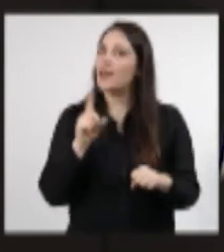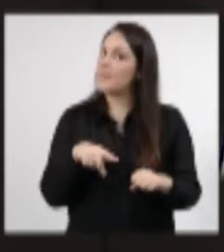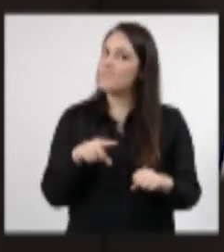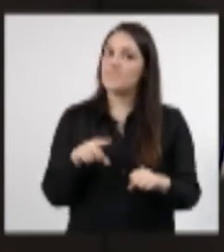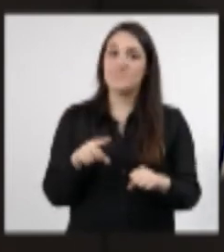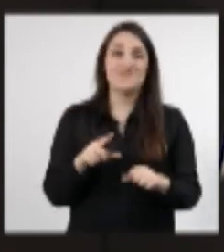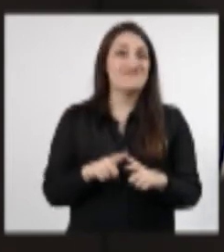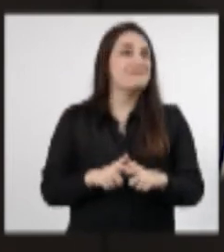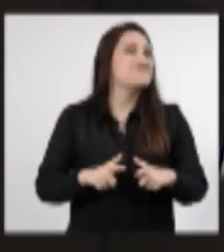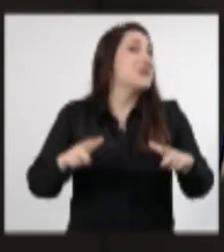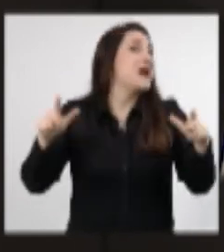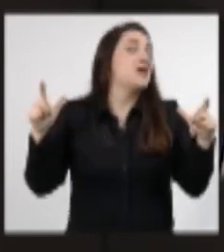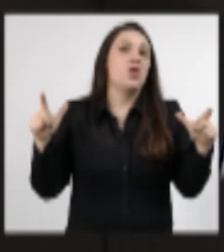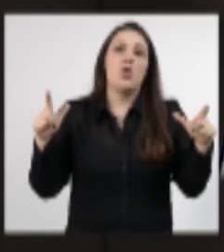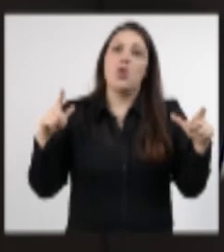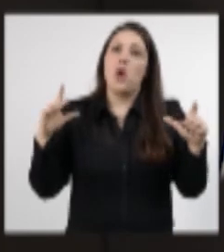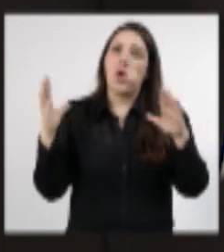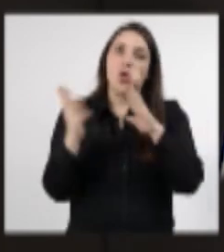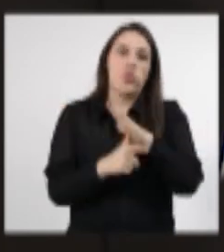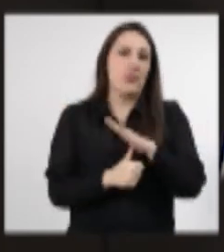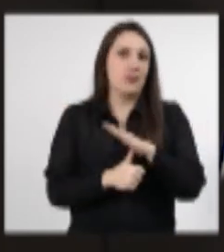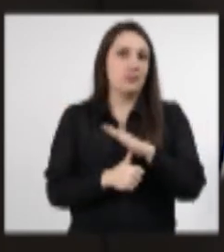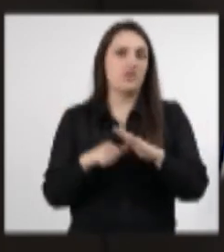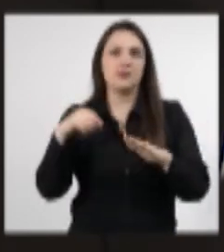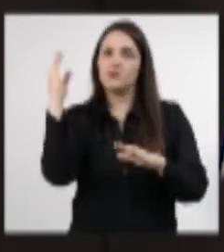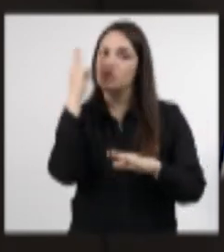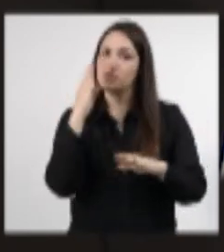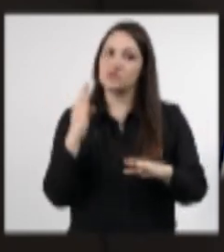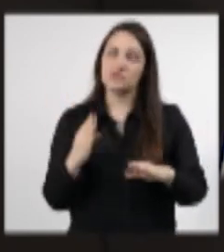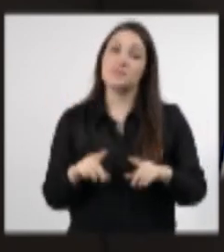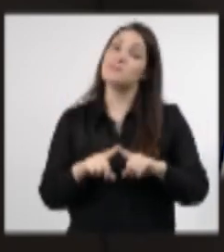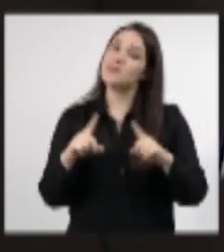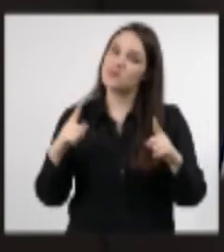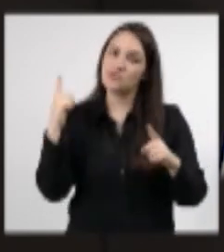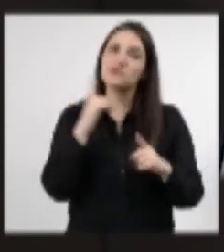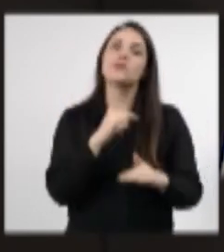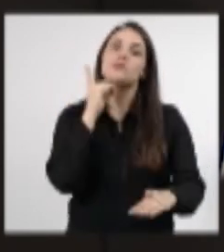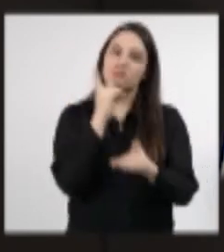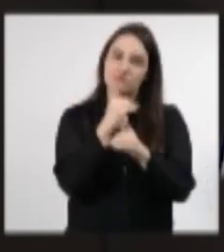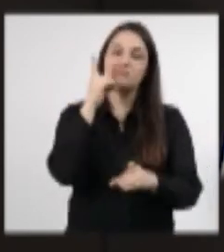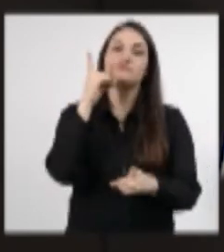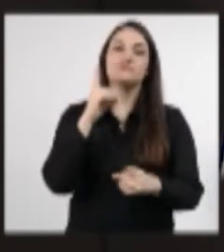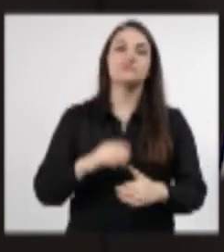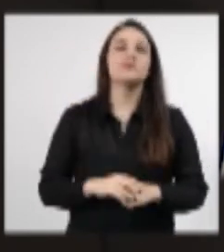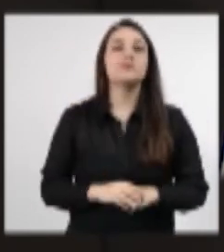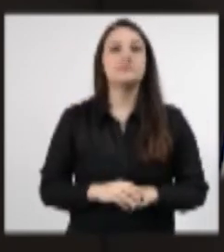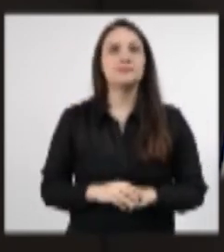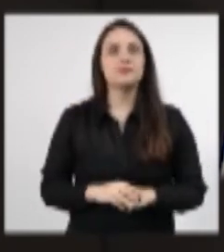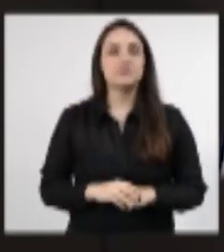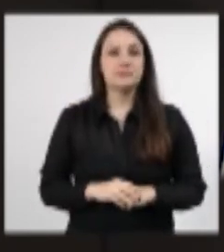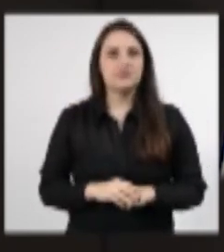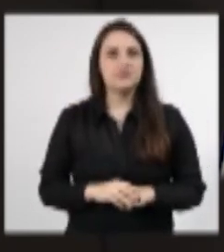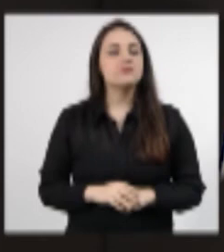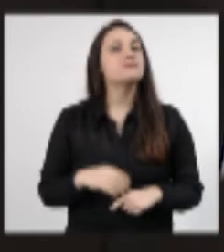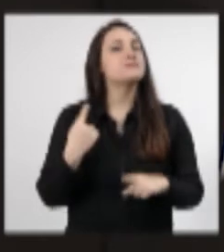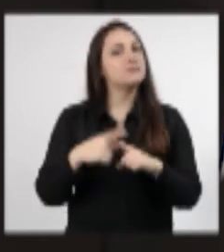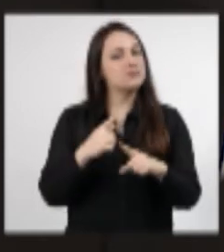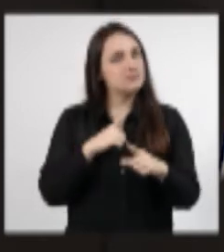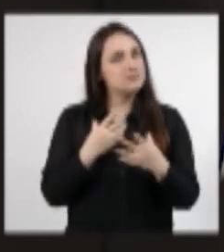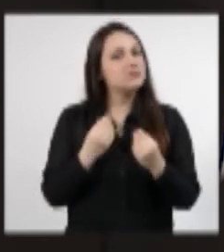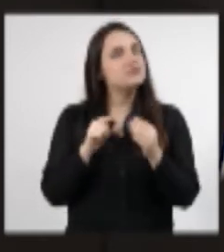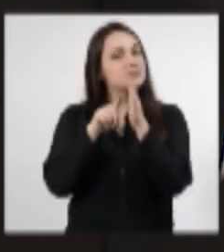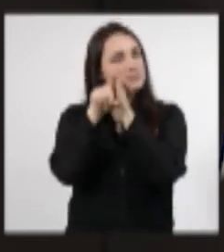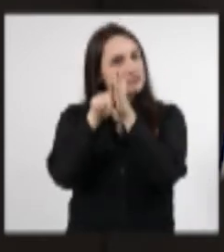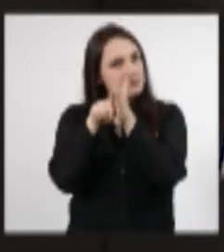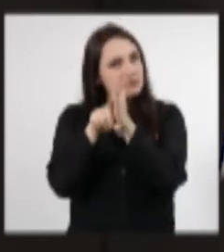qualificado a banco já ocorrido no Brasil, e felizmente nós conseguimos evitar que isso acontecesse, fruto de